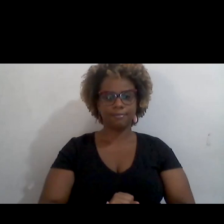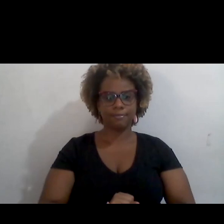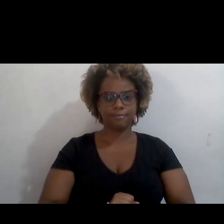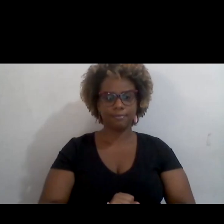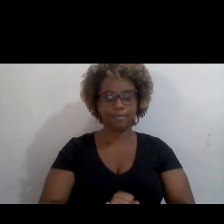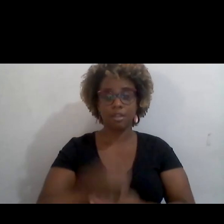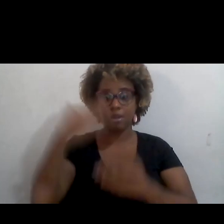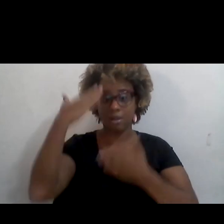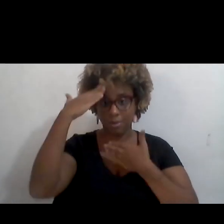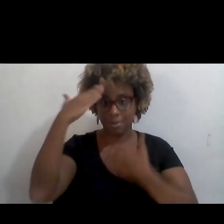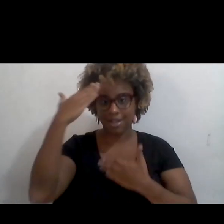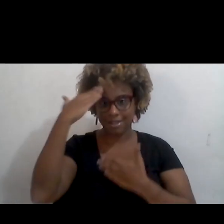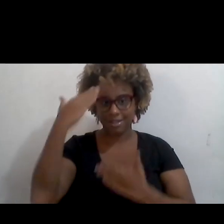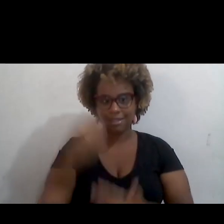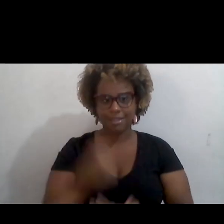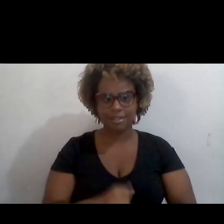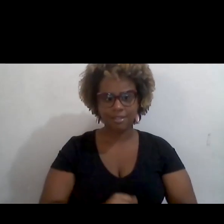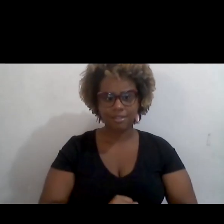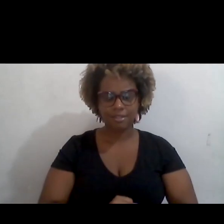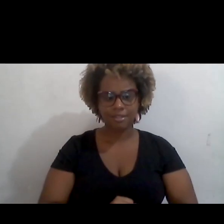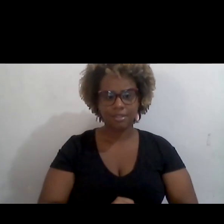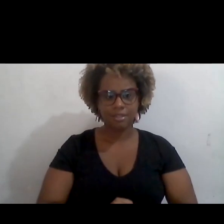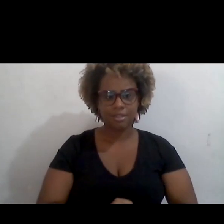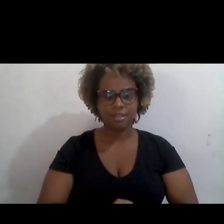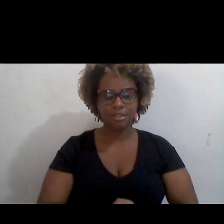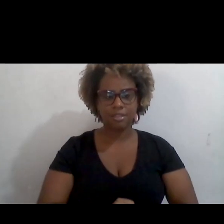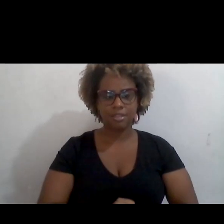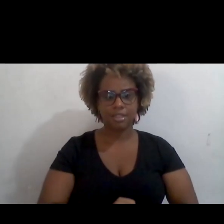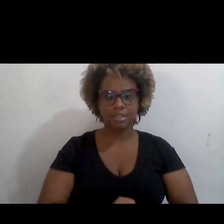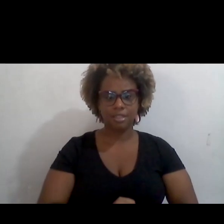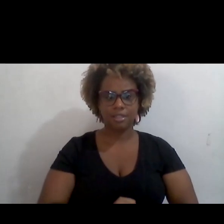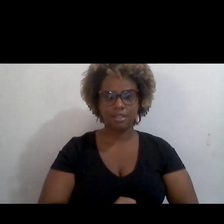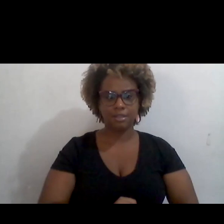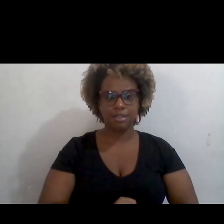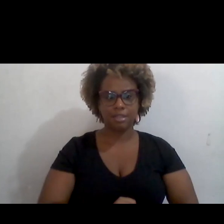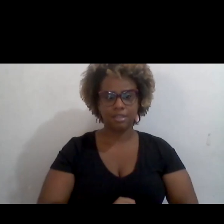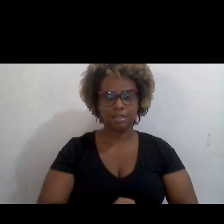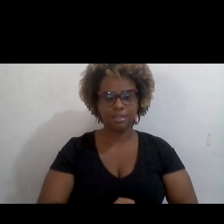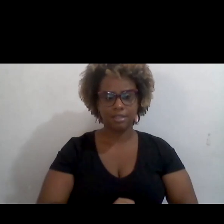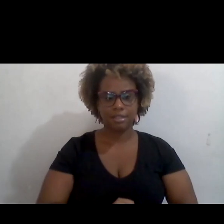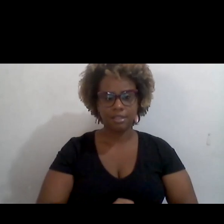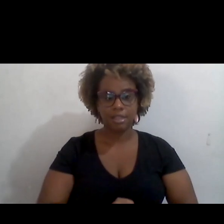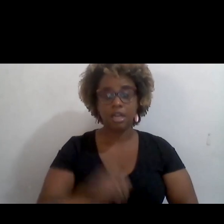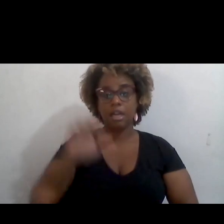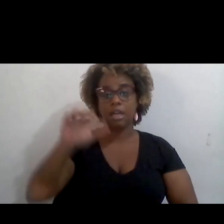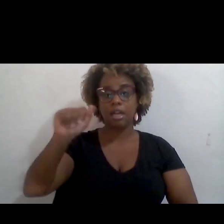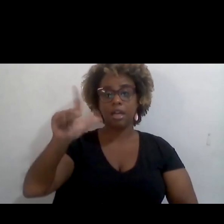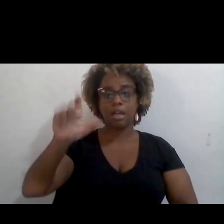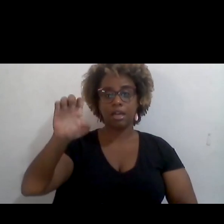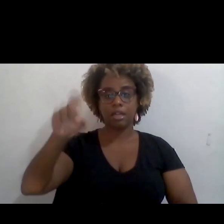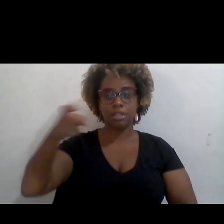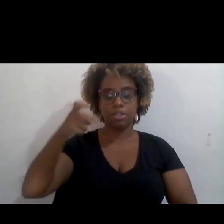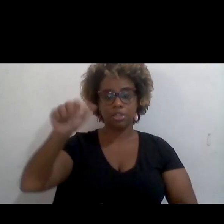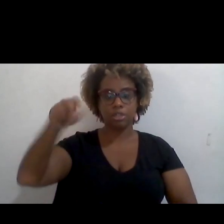Obrigado, Jaque. A gente tem agora uma contribuição de Zoom. Alexandre Aguiar.